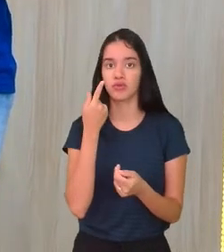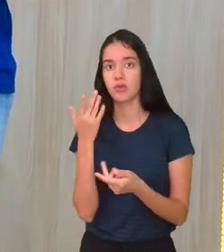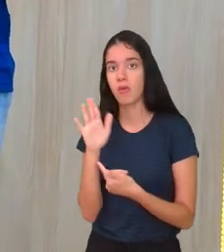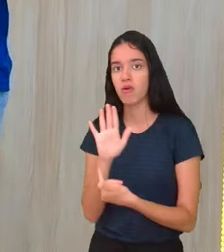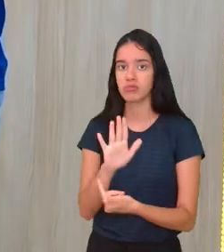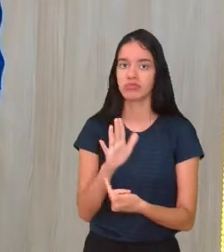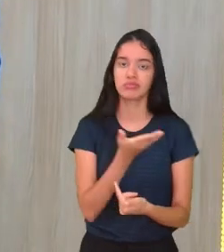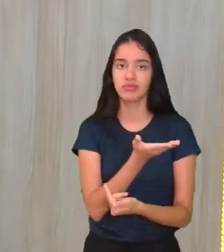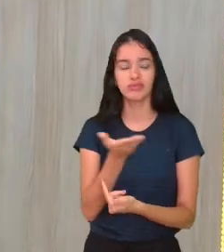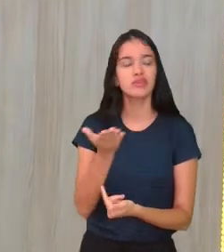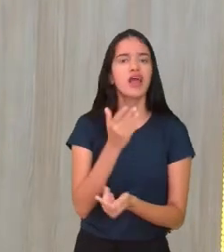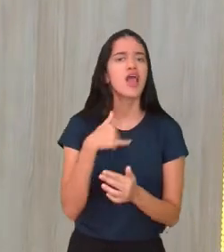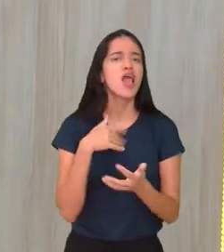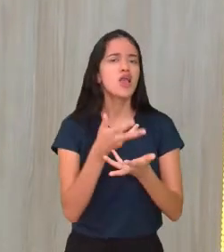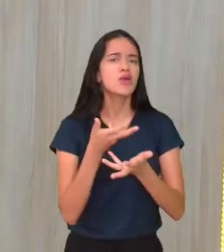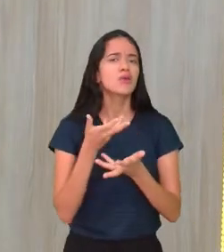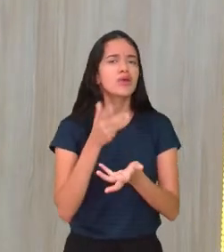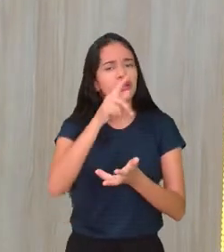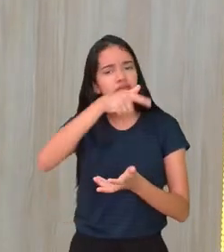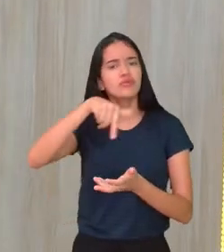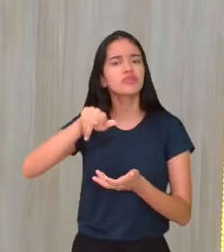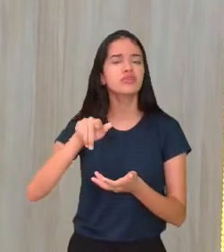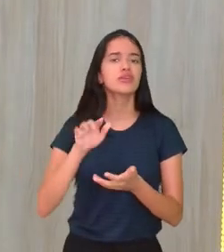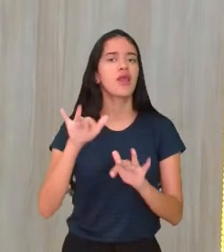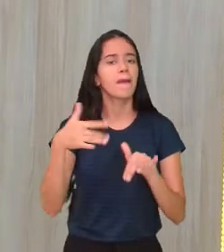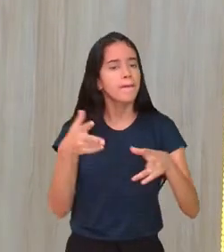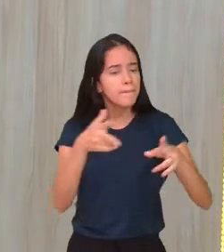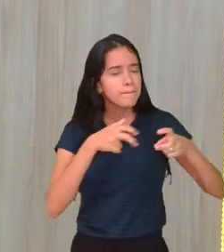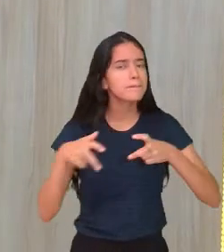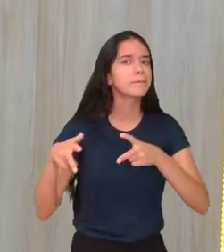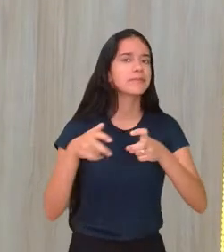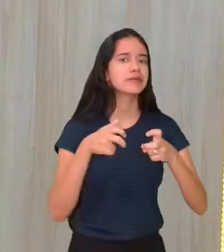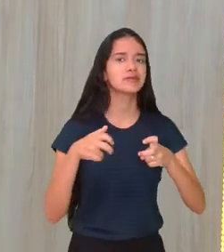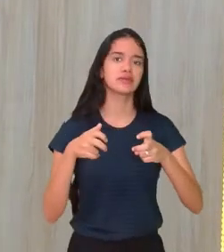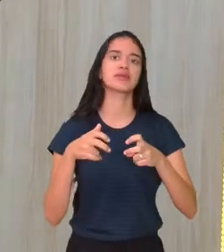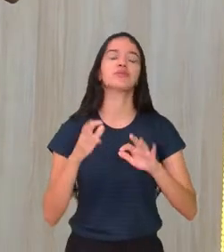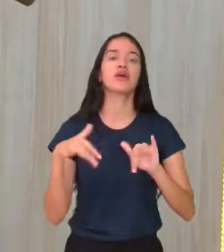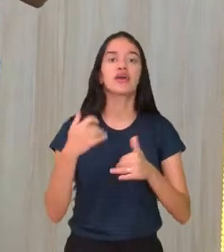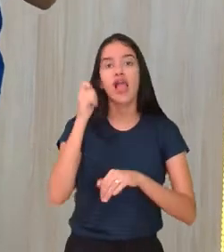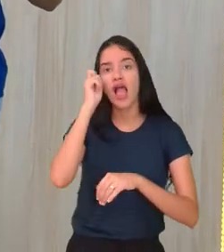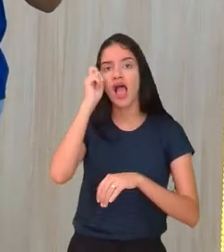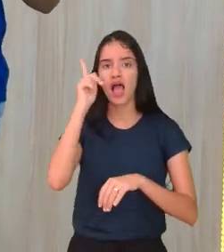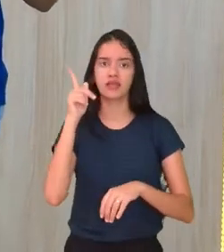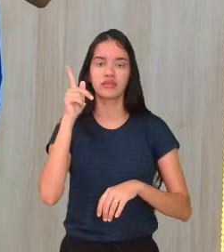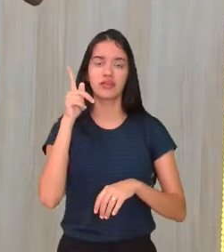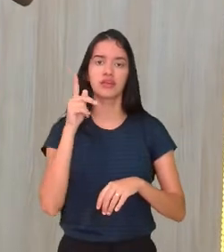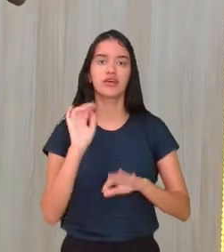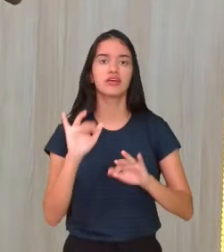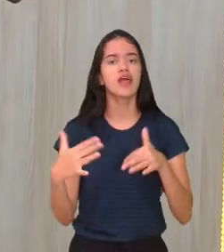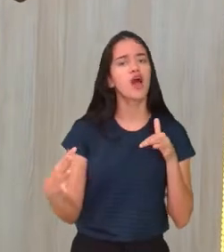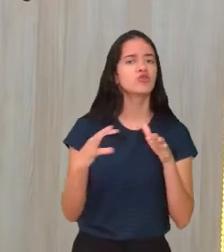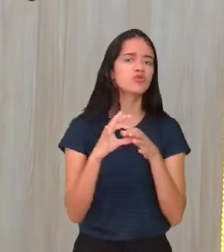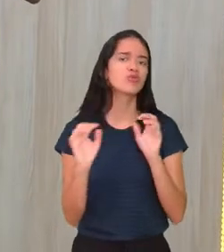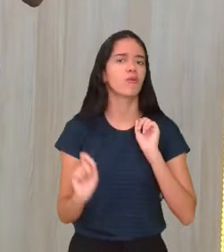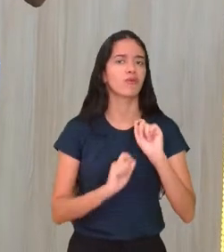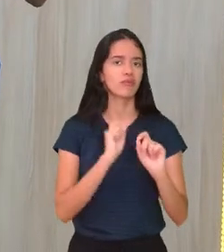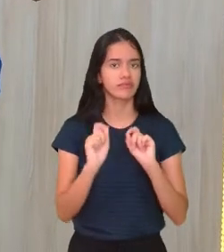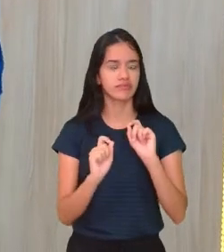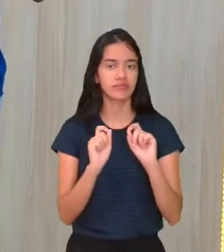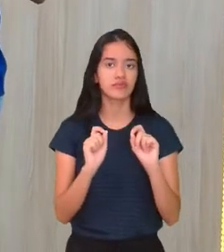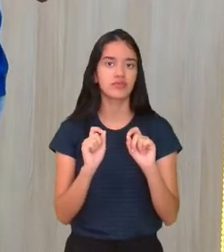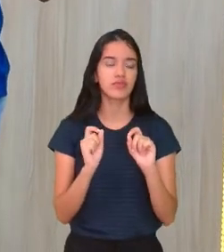você. E aí eu quero fazer com que você perceba que essa ideia ela está associada